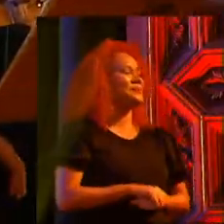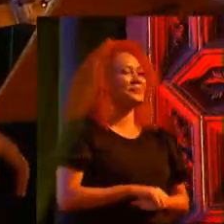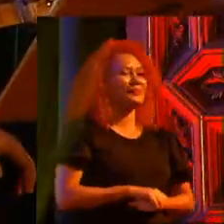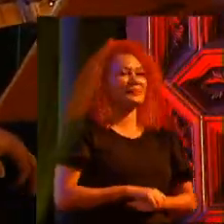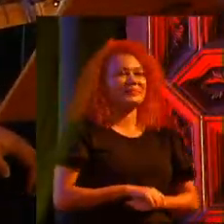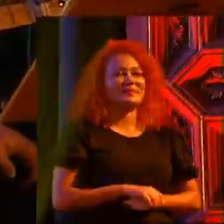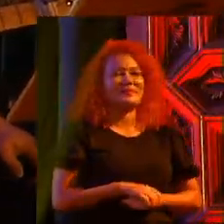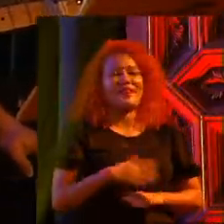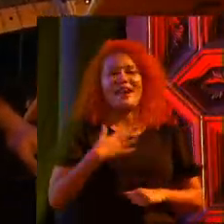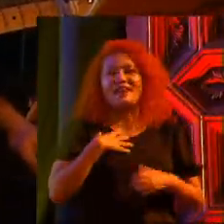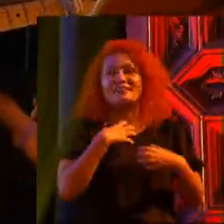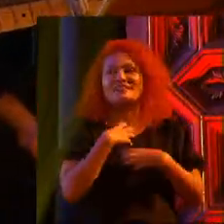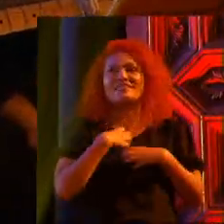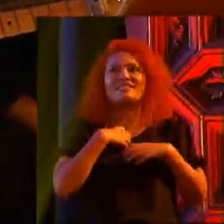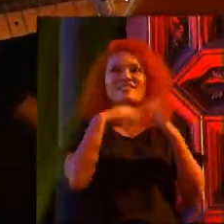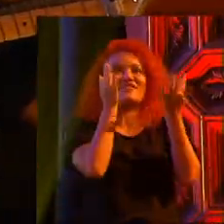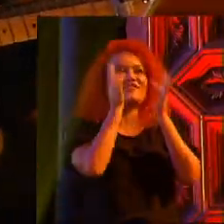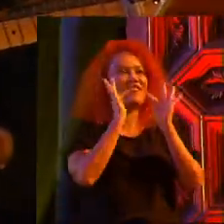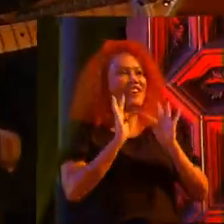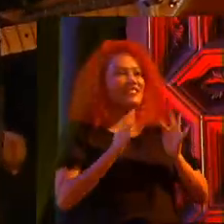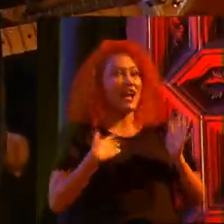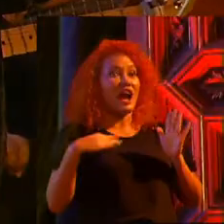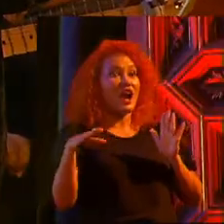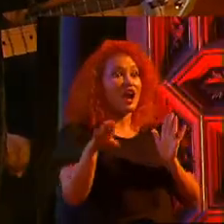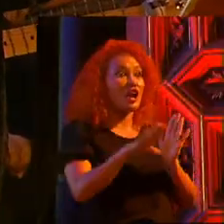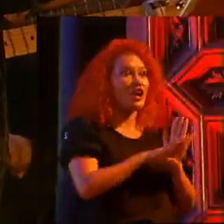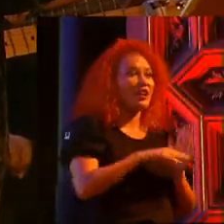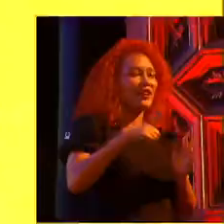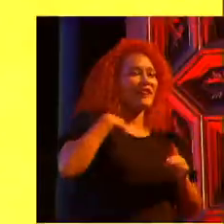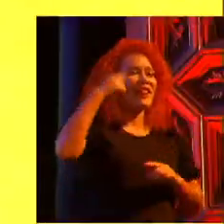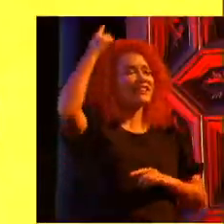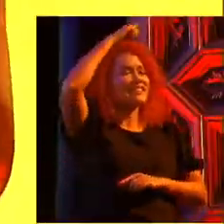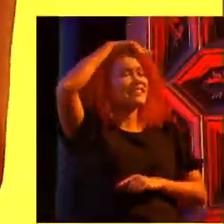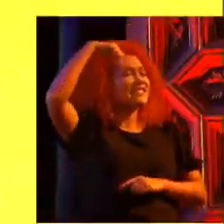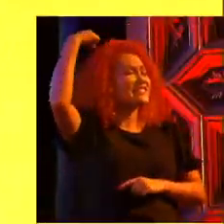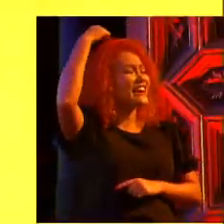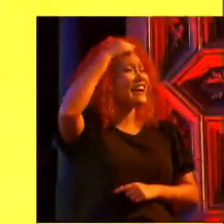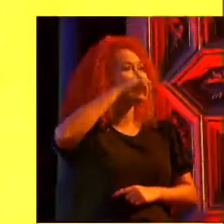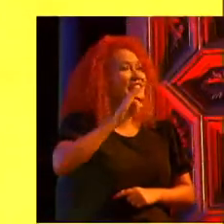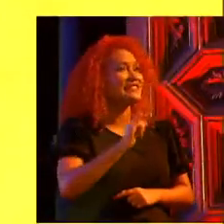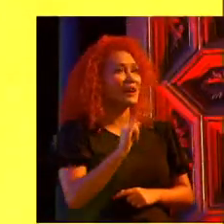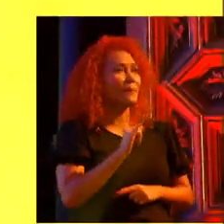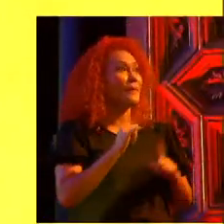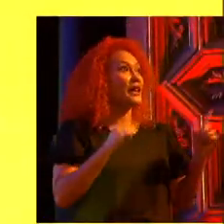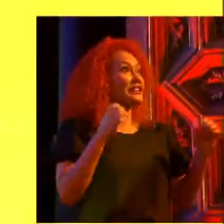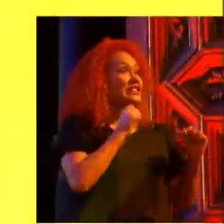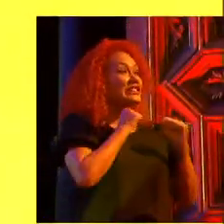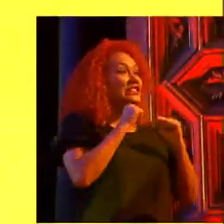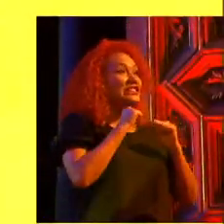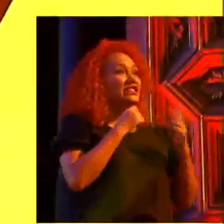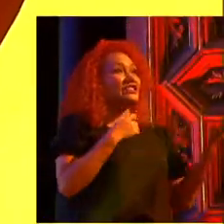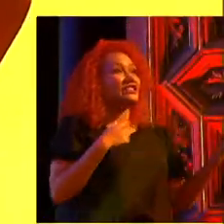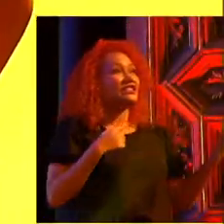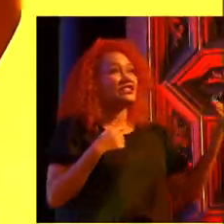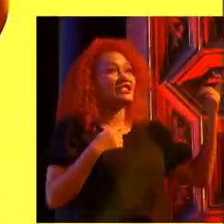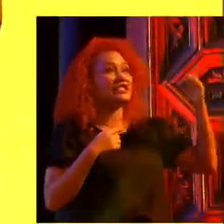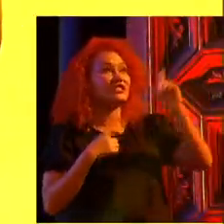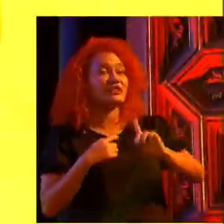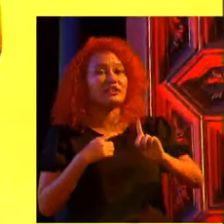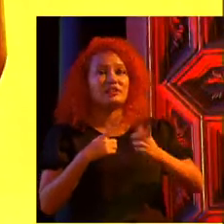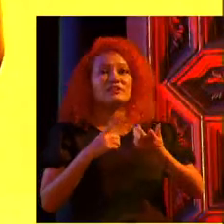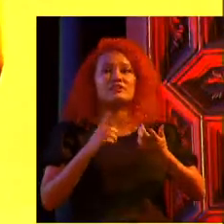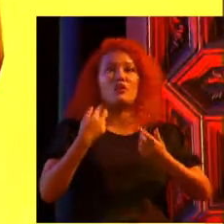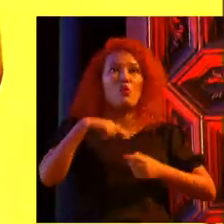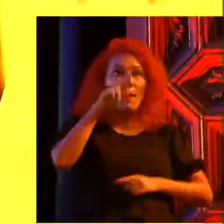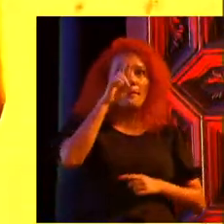Ai, estou muito feliz. Cheguei agora há pouco, vim de Santa Isabel, a gente vem no corre. Mas isso aqui representa muito. Não representa